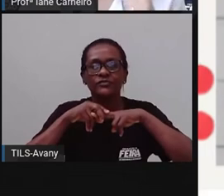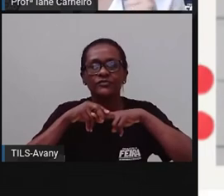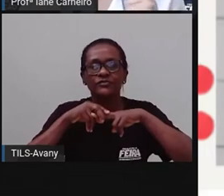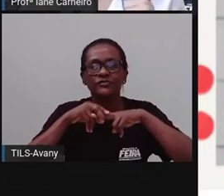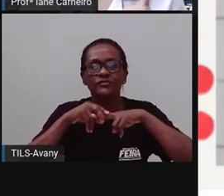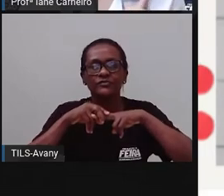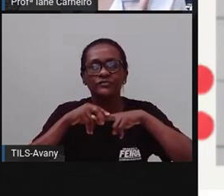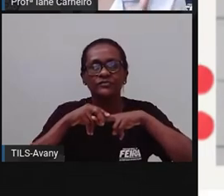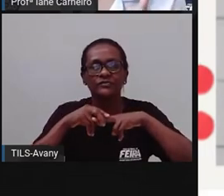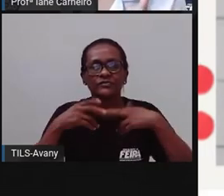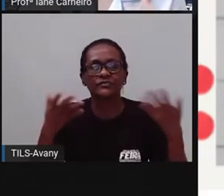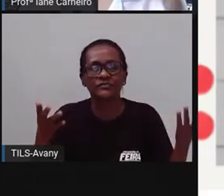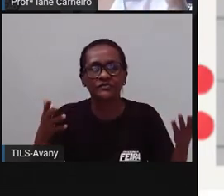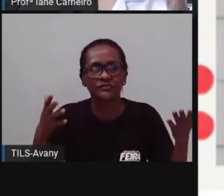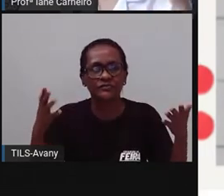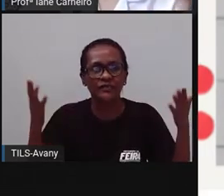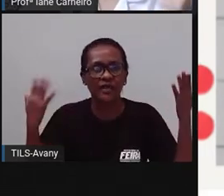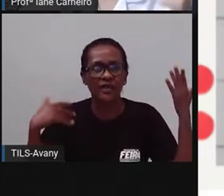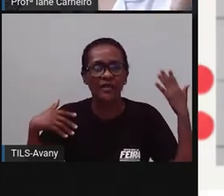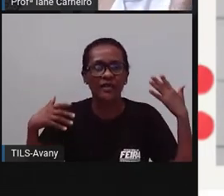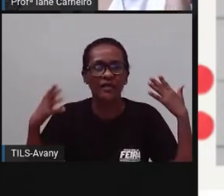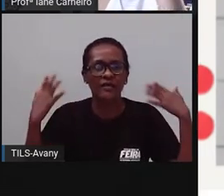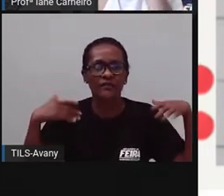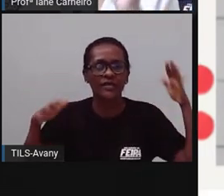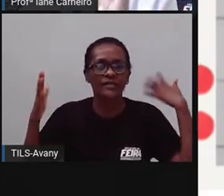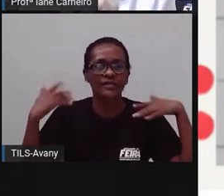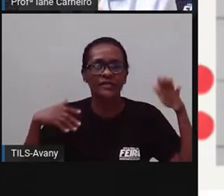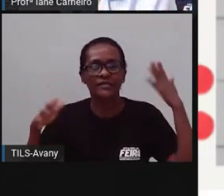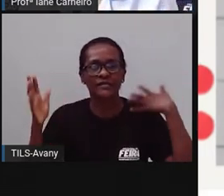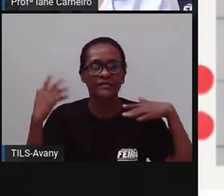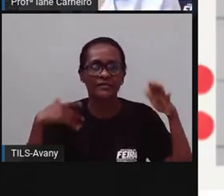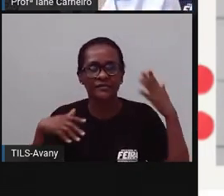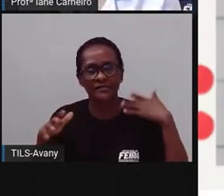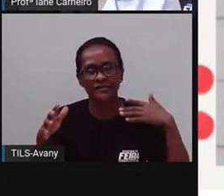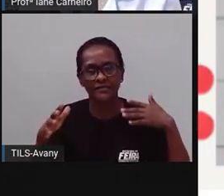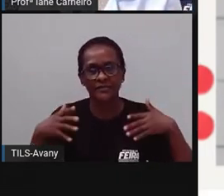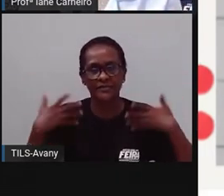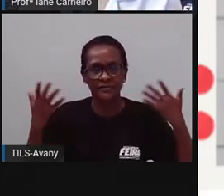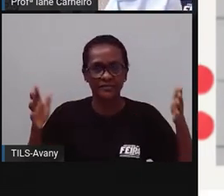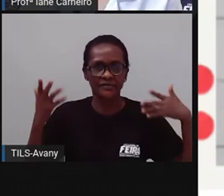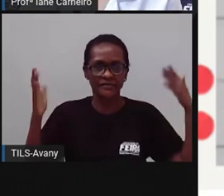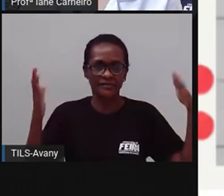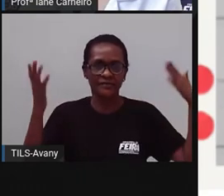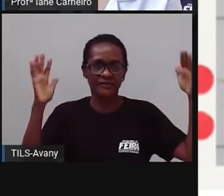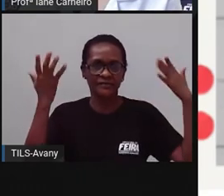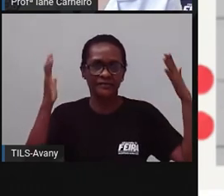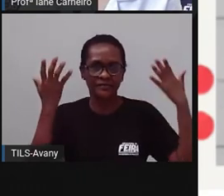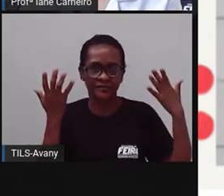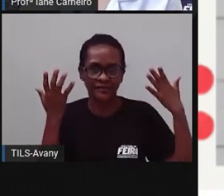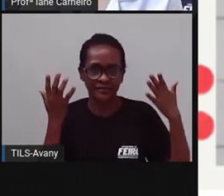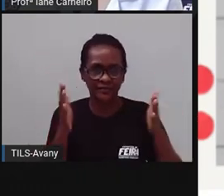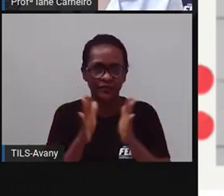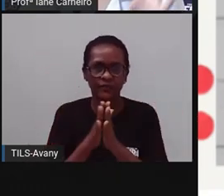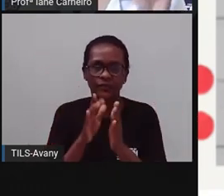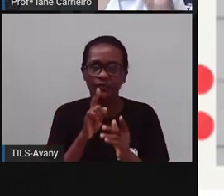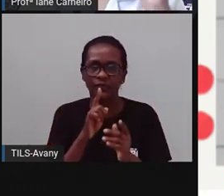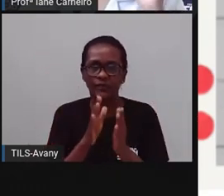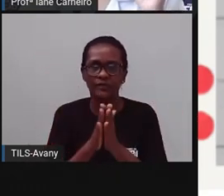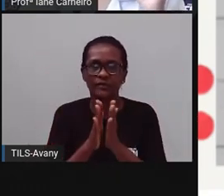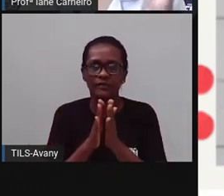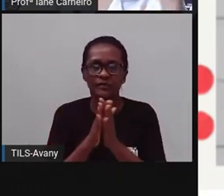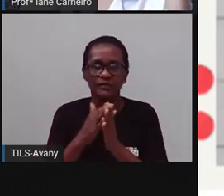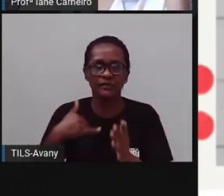a festa o tipo de festa é uma festa de aniversário né Aqui tá dizendo minha festinha de